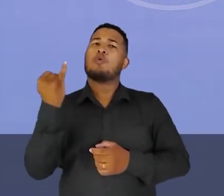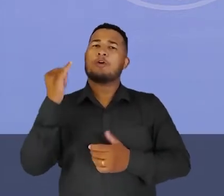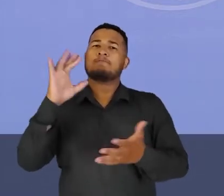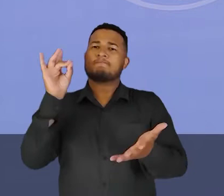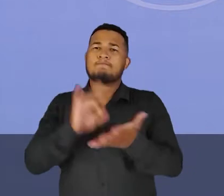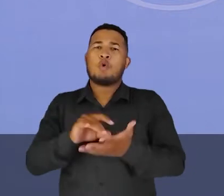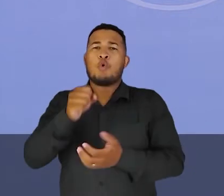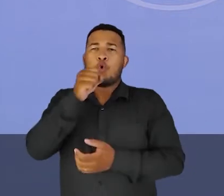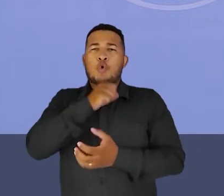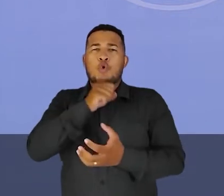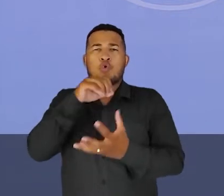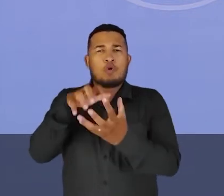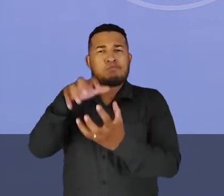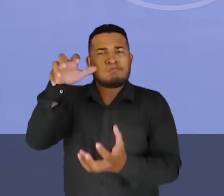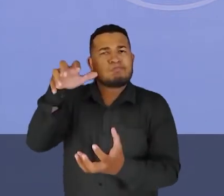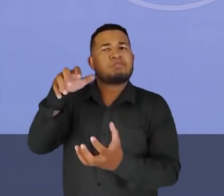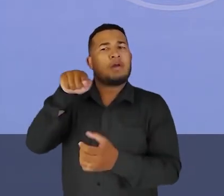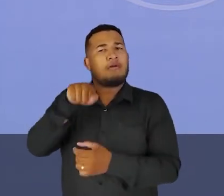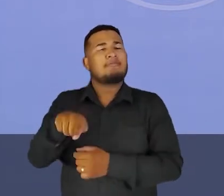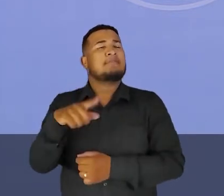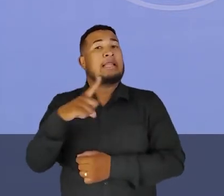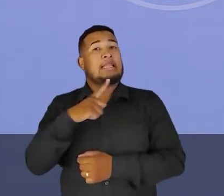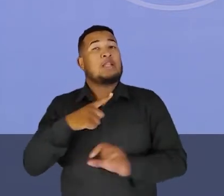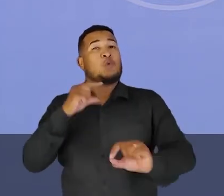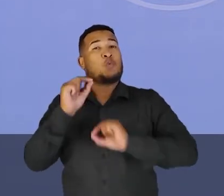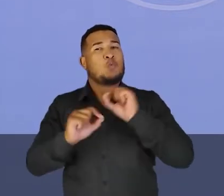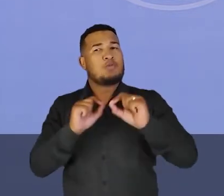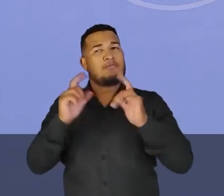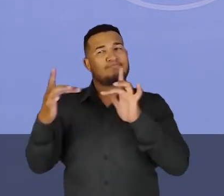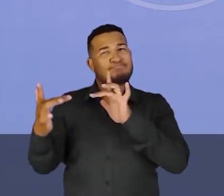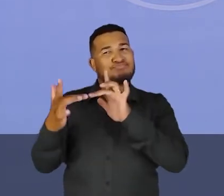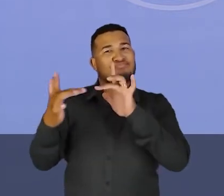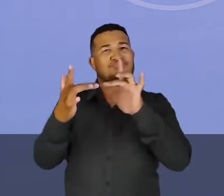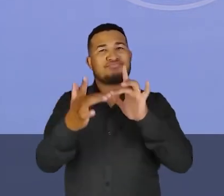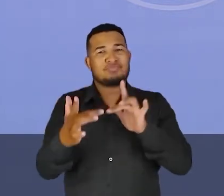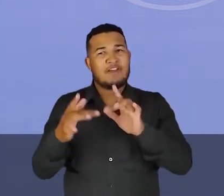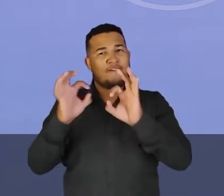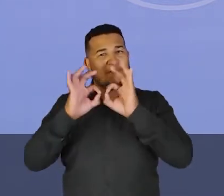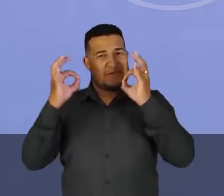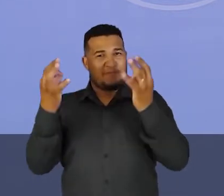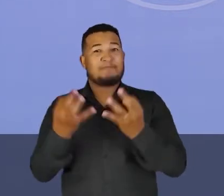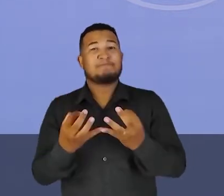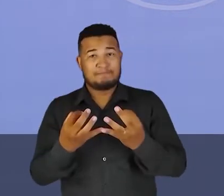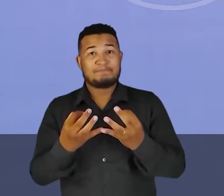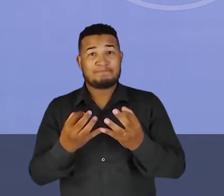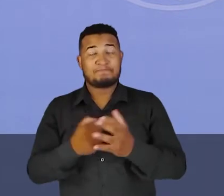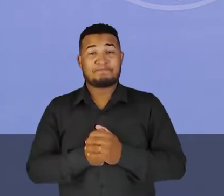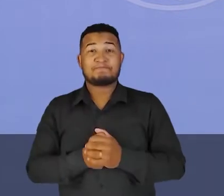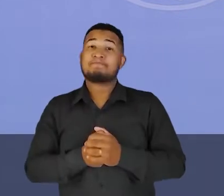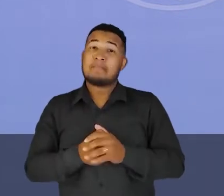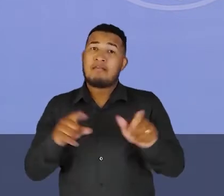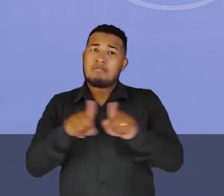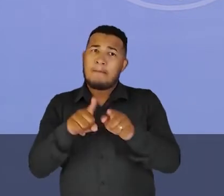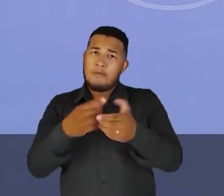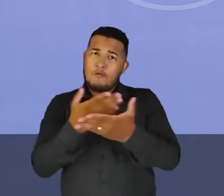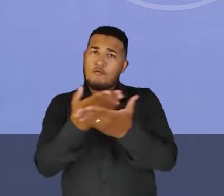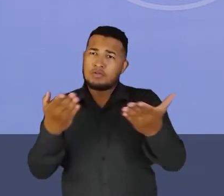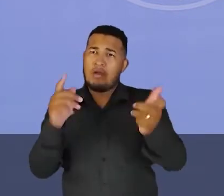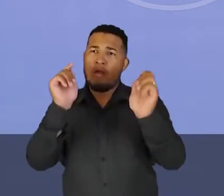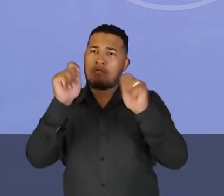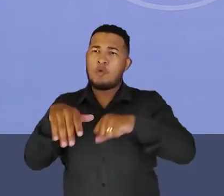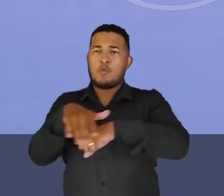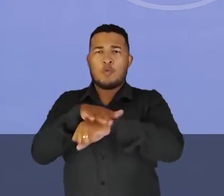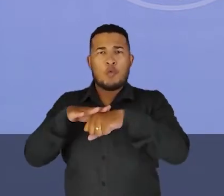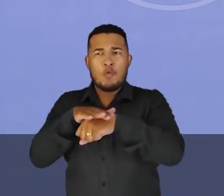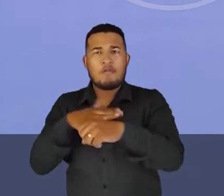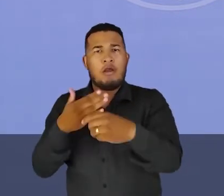que o idoso, que a idosa tenha convivência familiar, tá? E que você